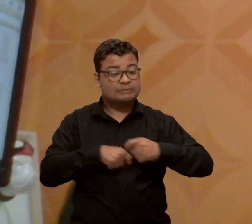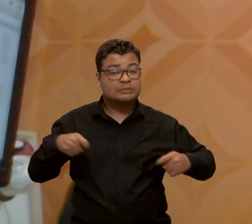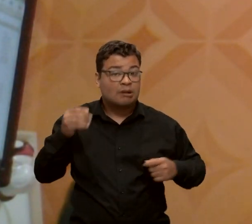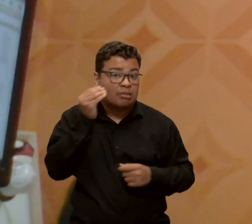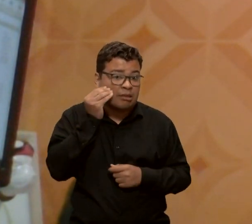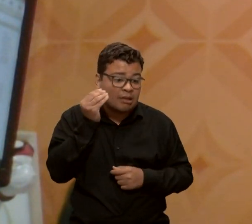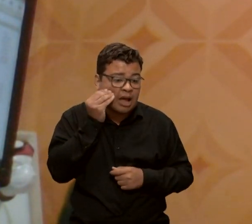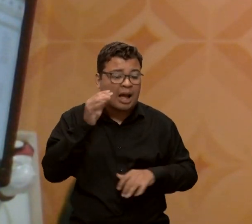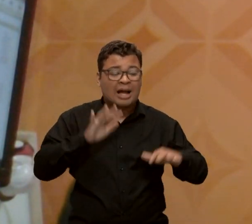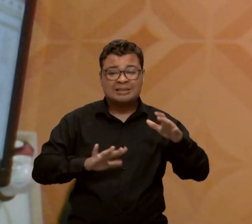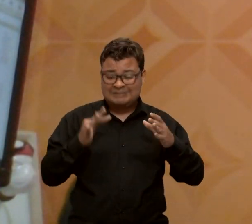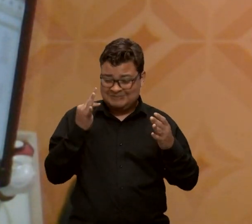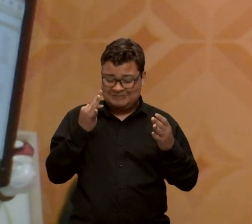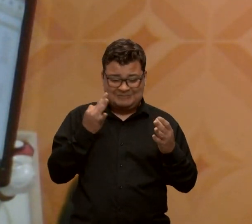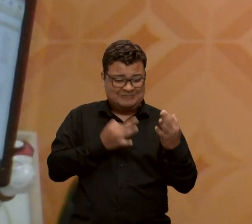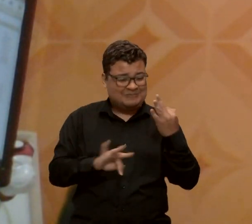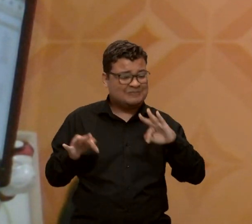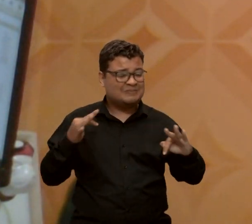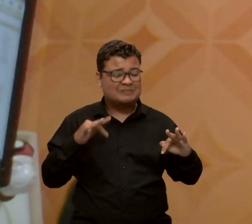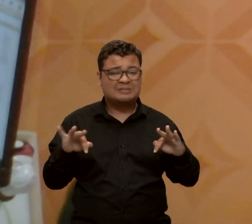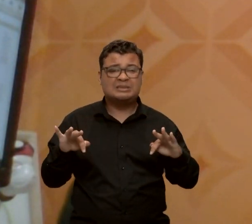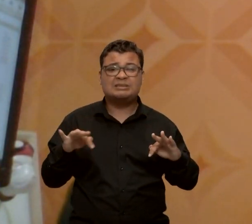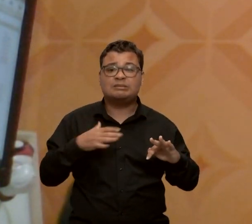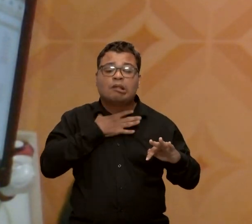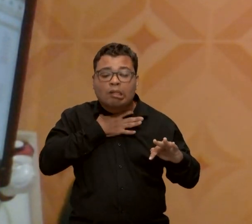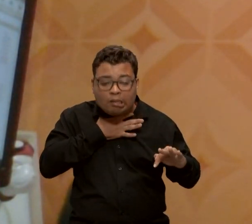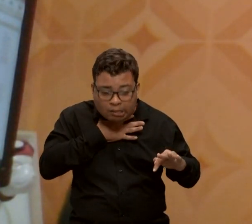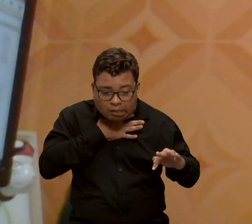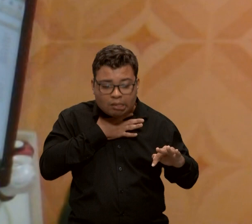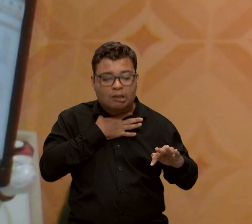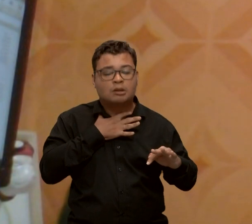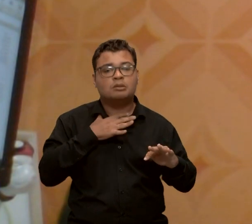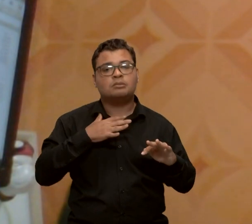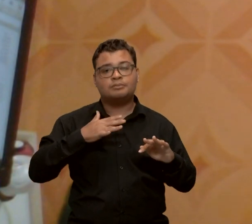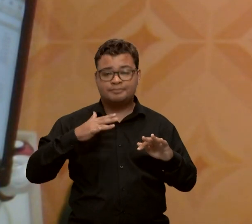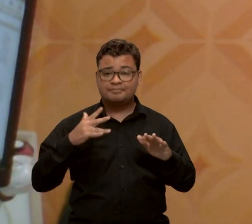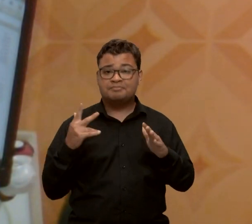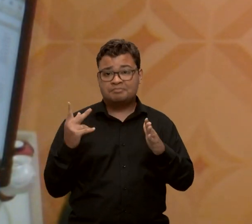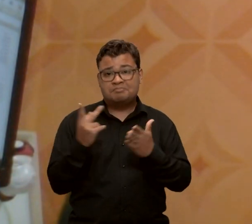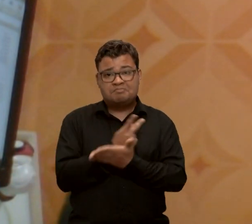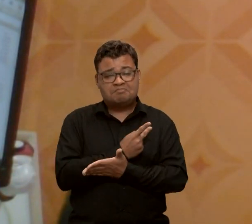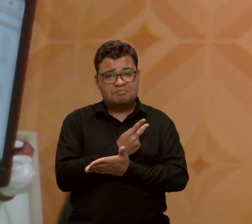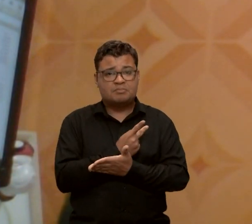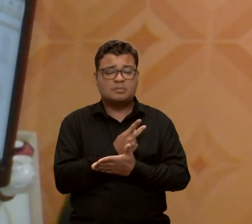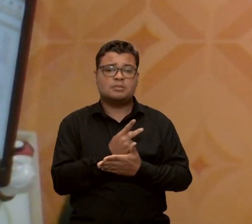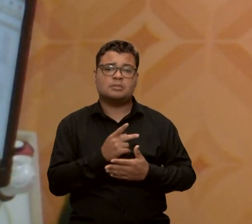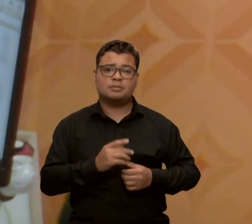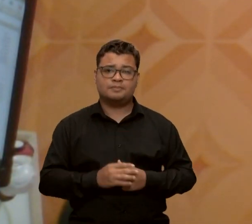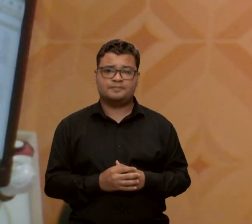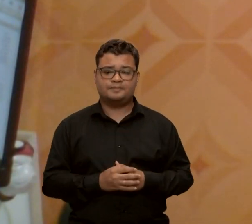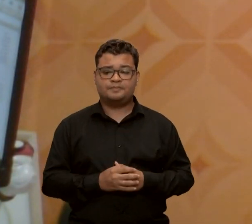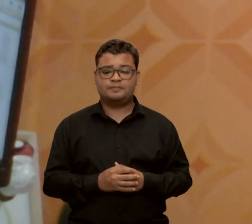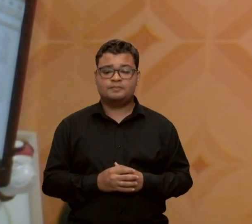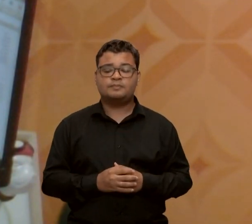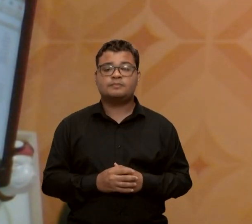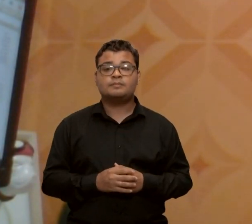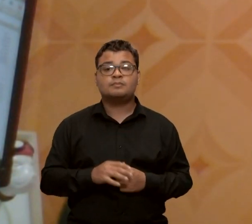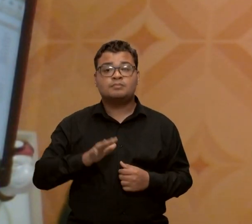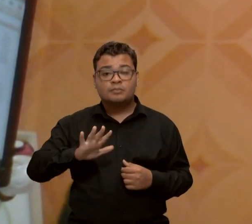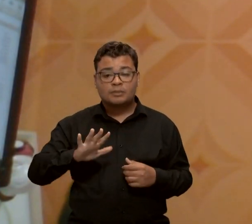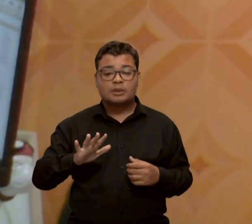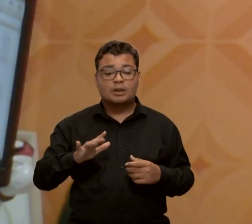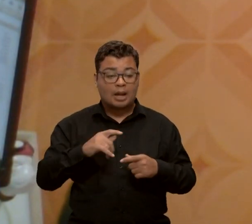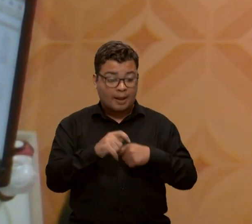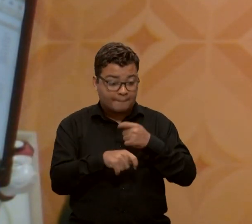pode, né, se machucar, enforcar, ficar preso, alguma parte do corpinho dele pode ficar preso. Mas a